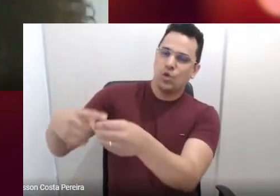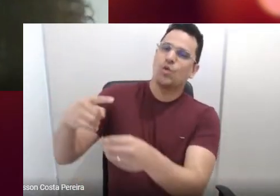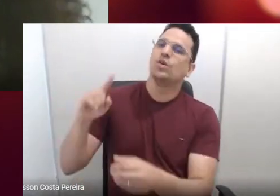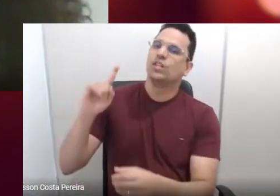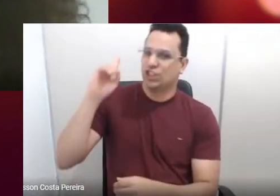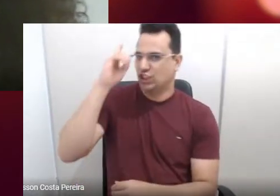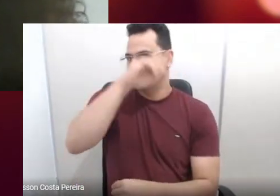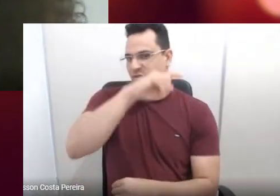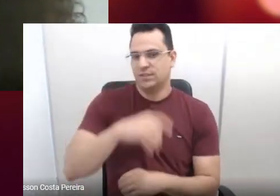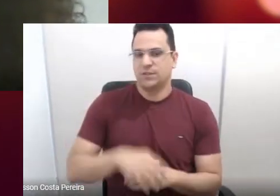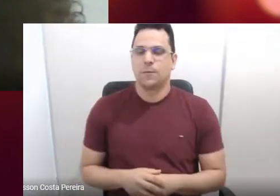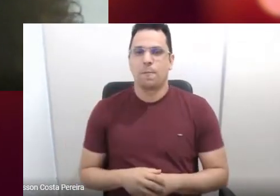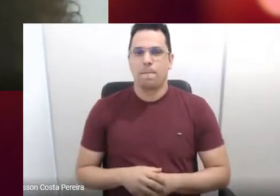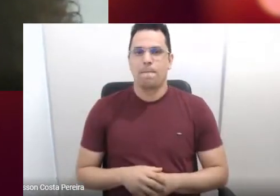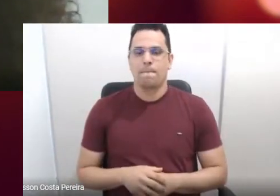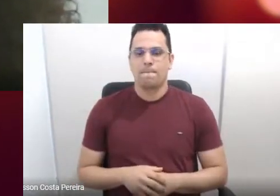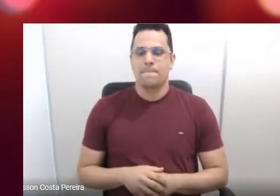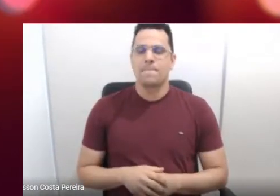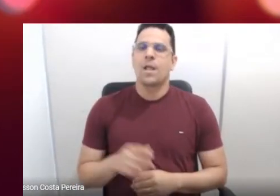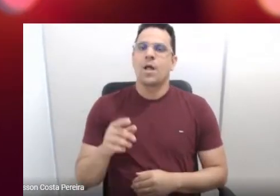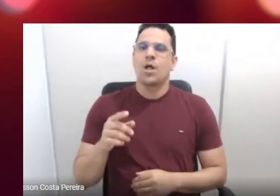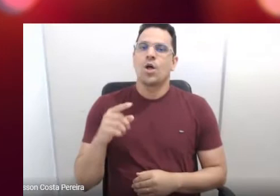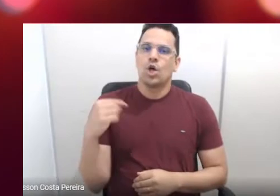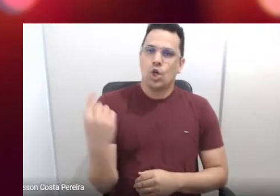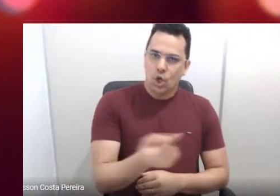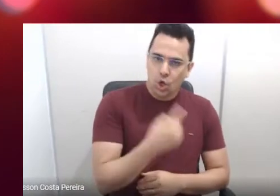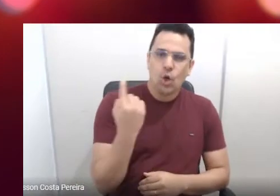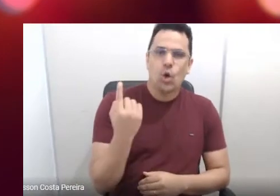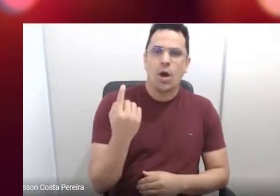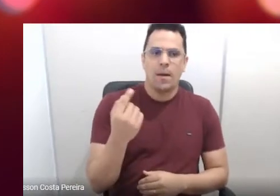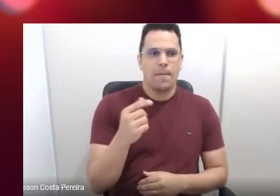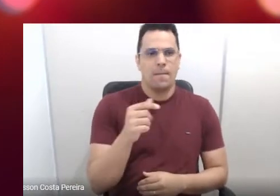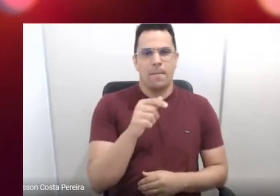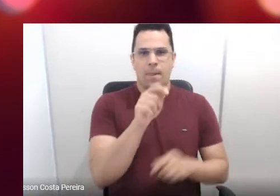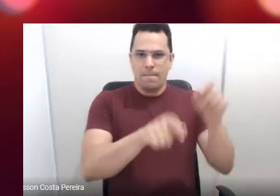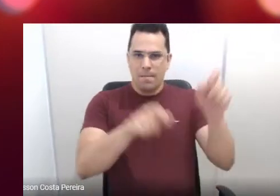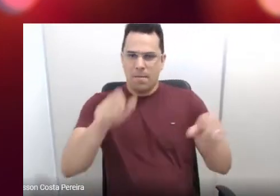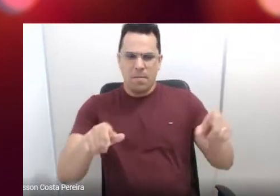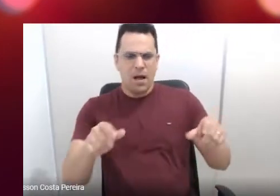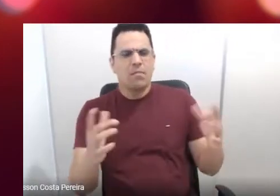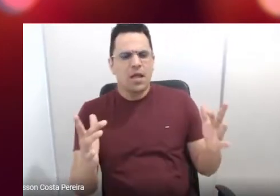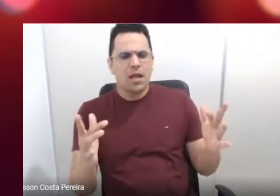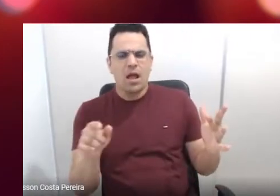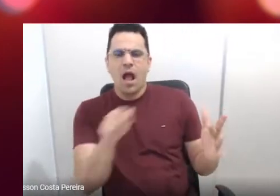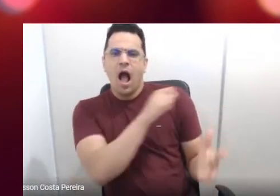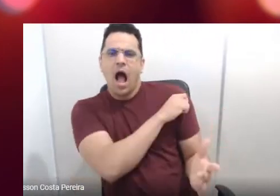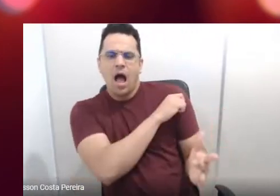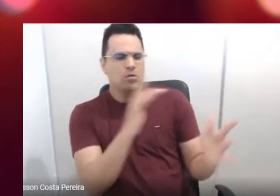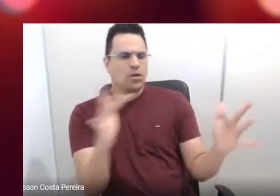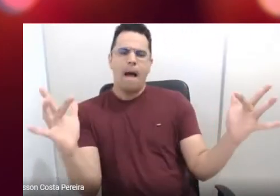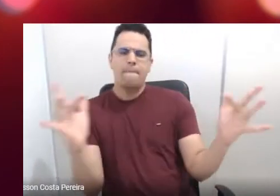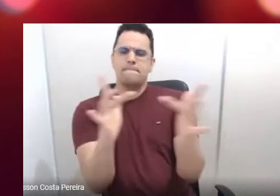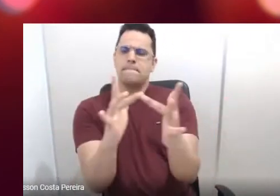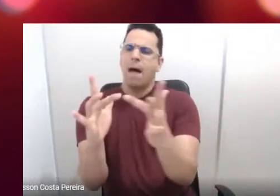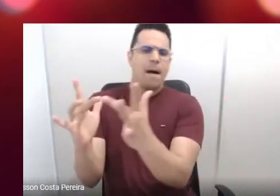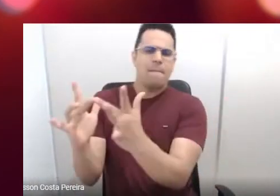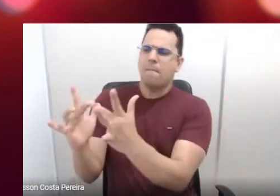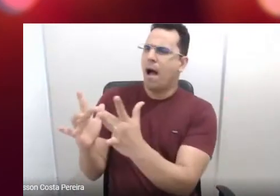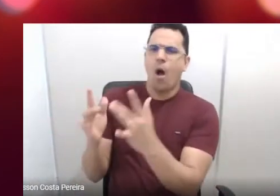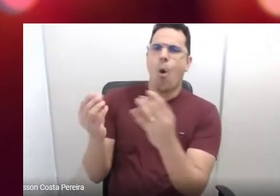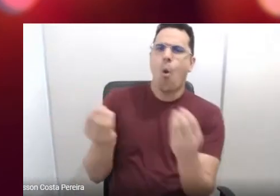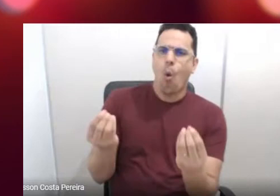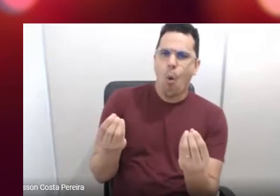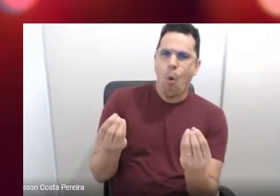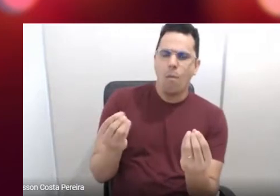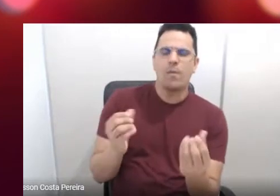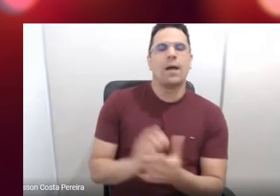Amazonas? E quanto a isso, nós fizemos pesquisa de conectividade, né, onde os discentes